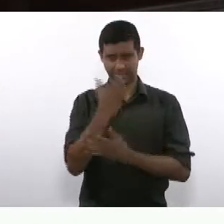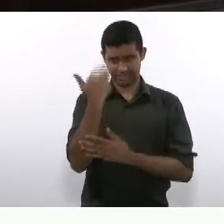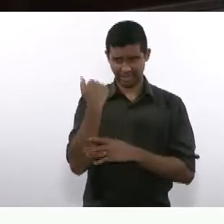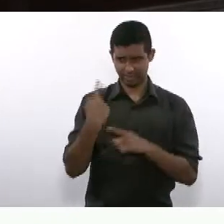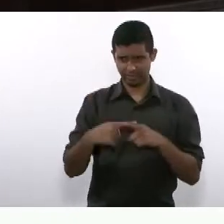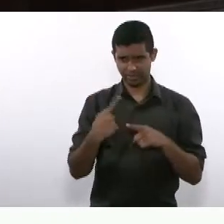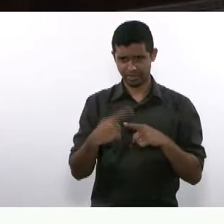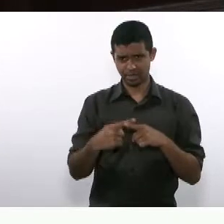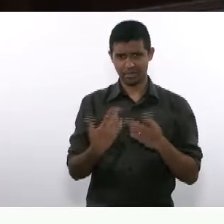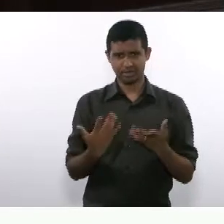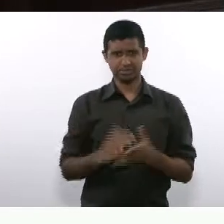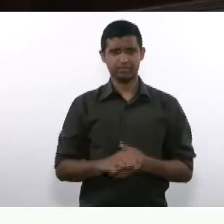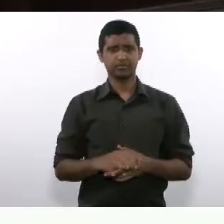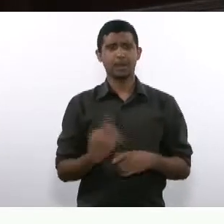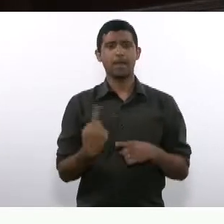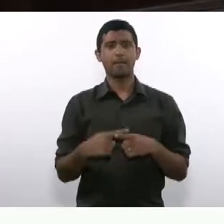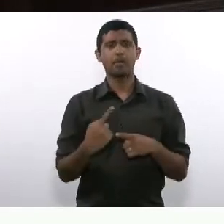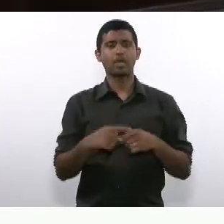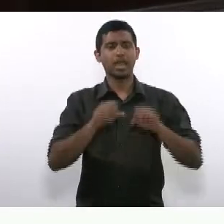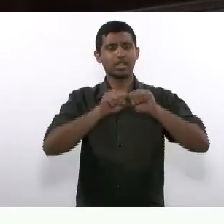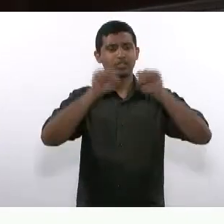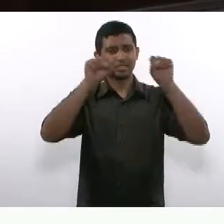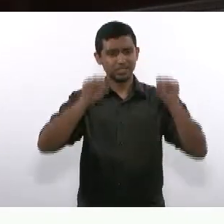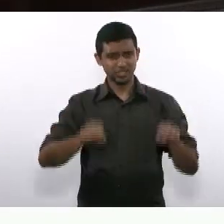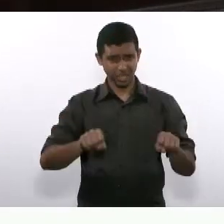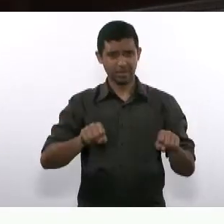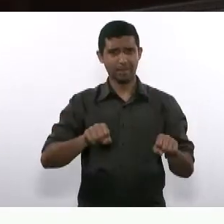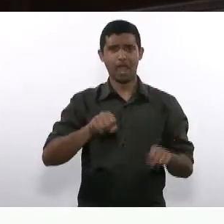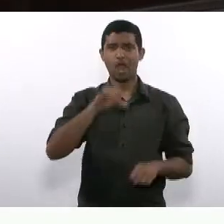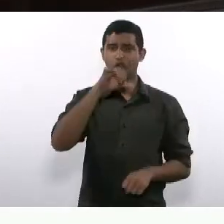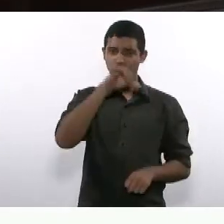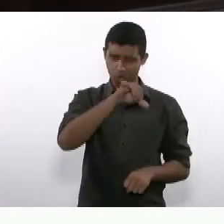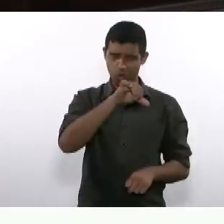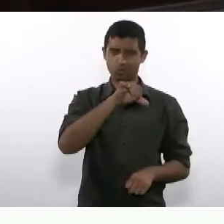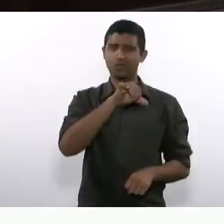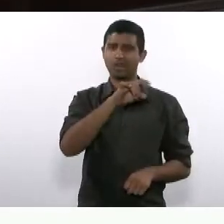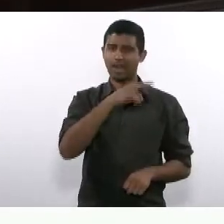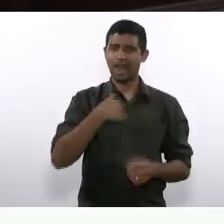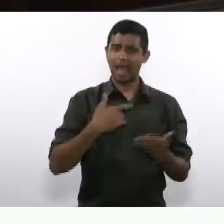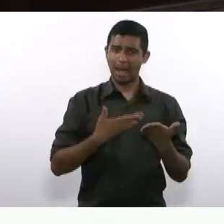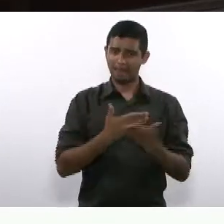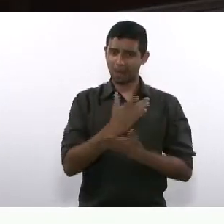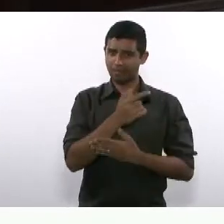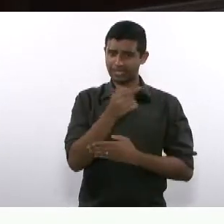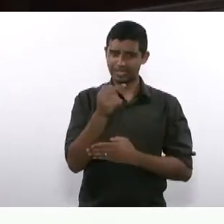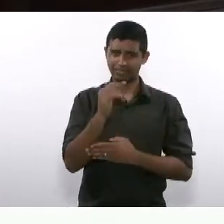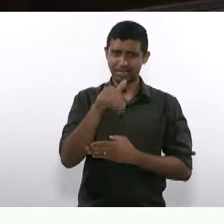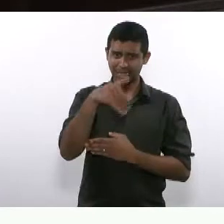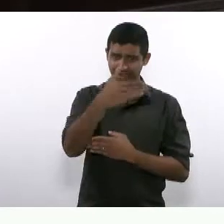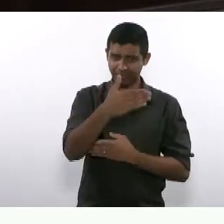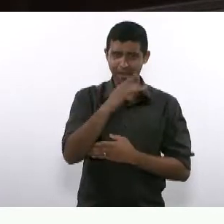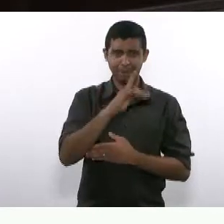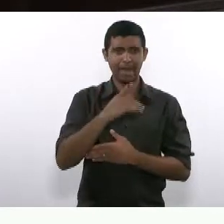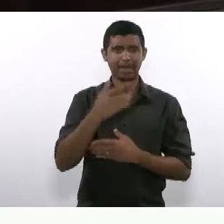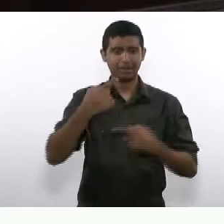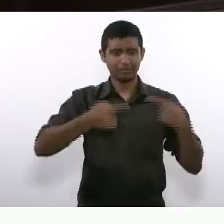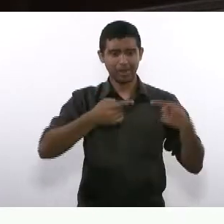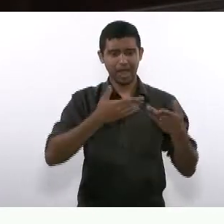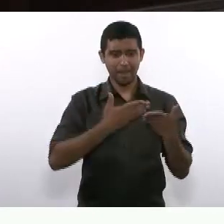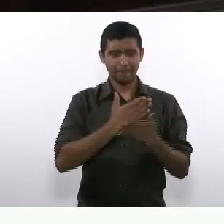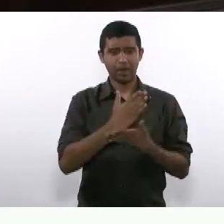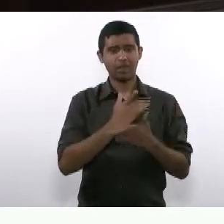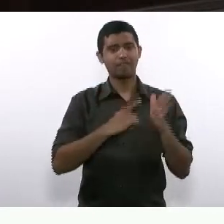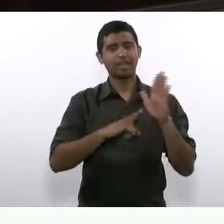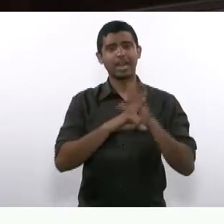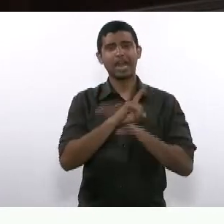Porque no sistema nonagesimal, se a gente aprovar a semana que vem e ele sancionar até o dia 15, só pode entrar em vigor